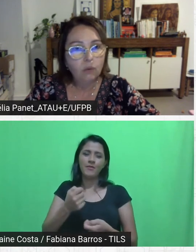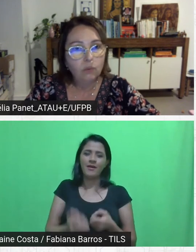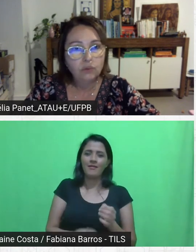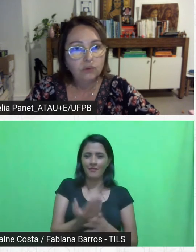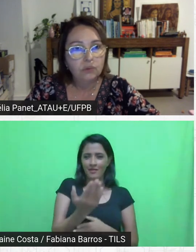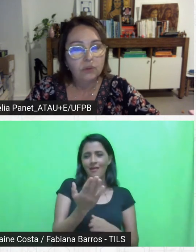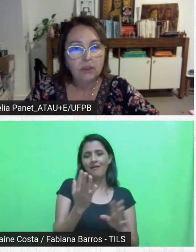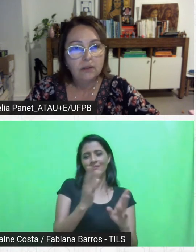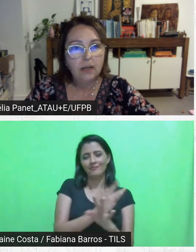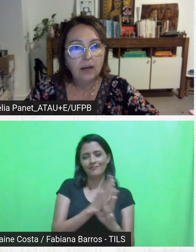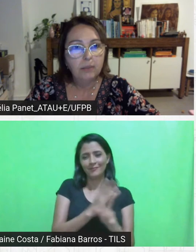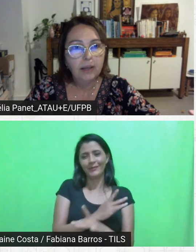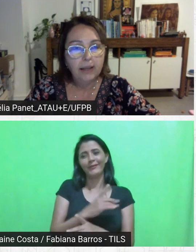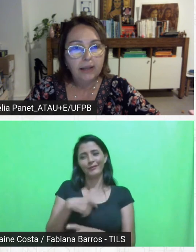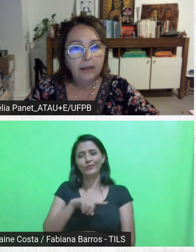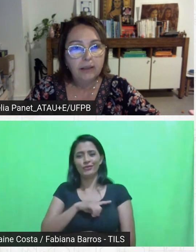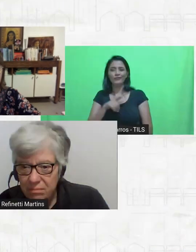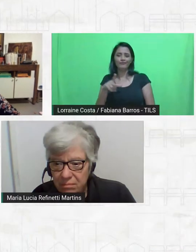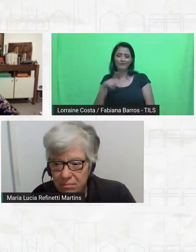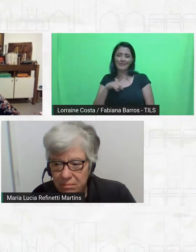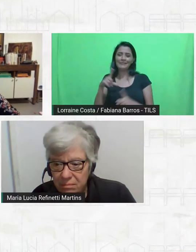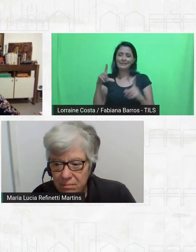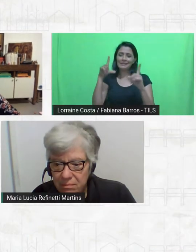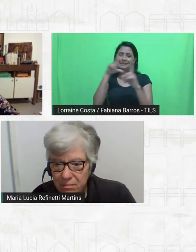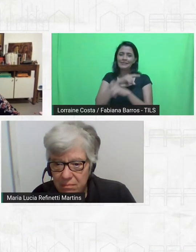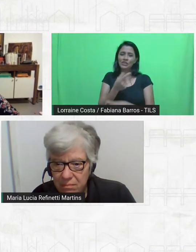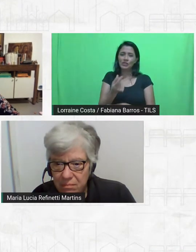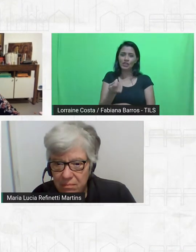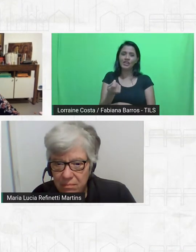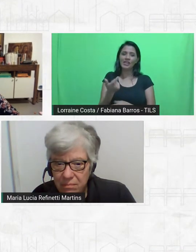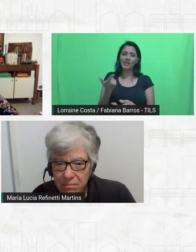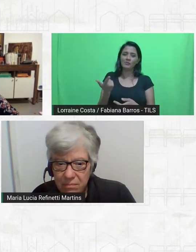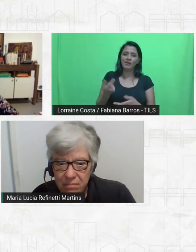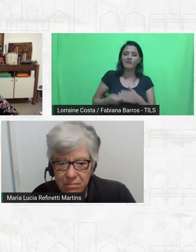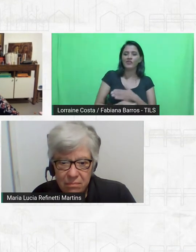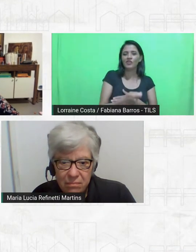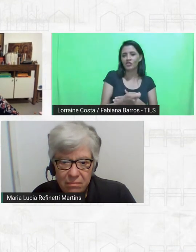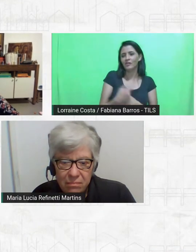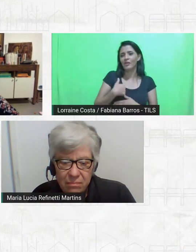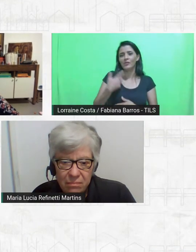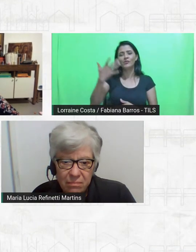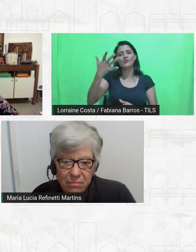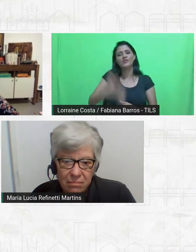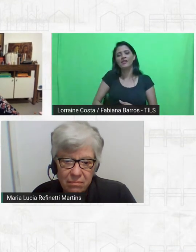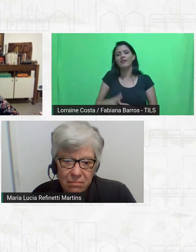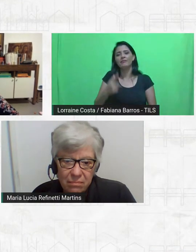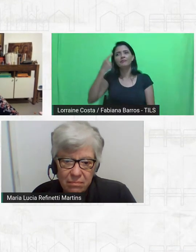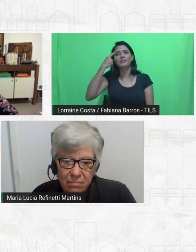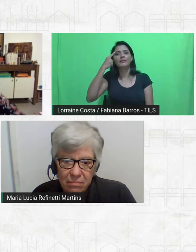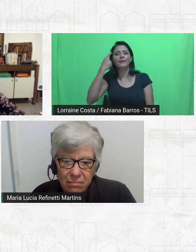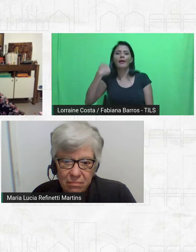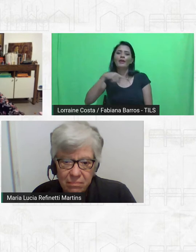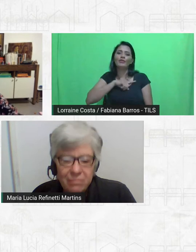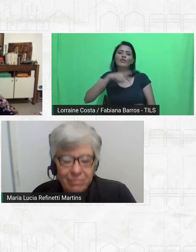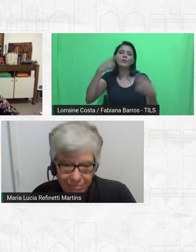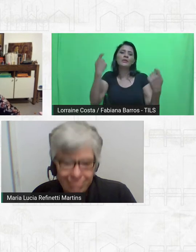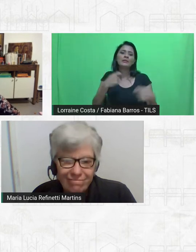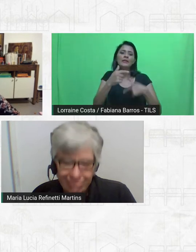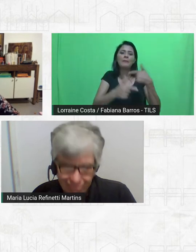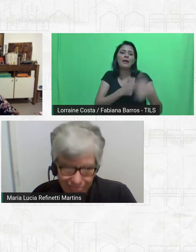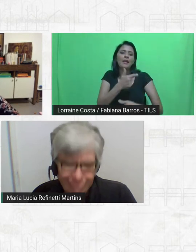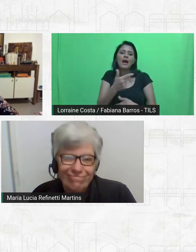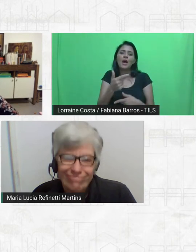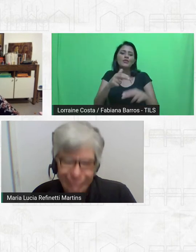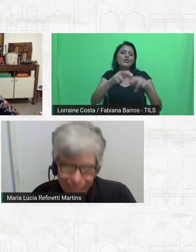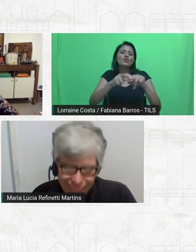de recurso, sabe? E eu não quero ficar achando que a gente tem que trabalhar por amor, né, eu acho que